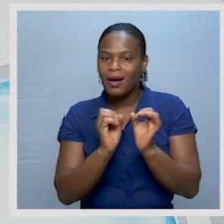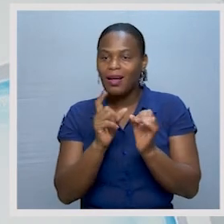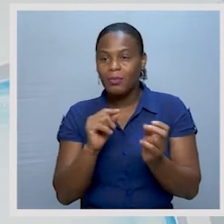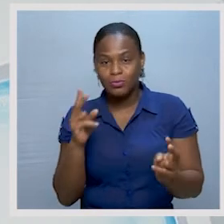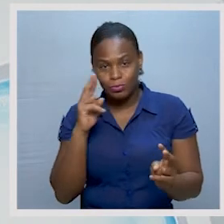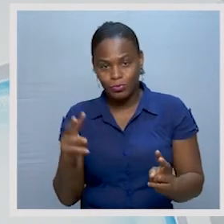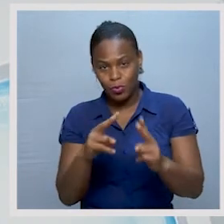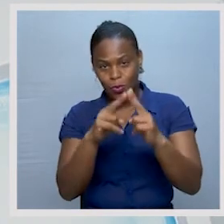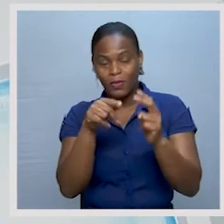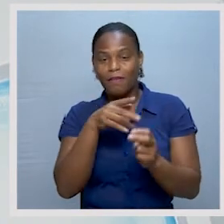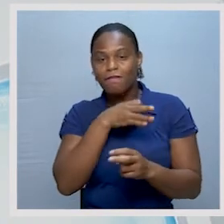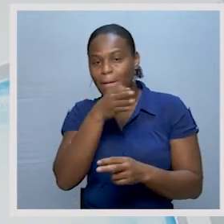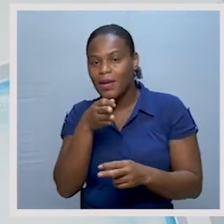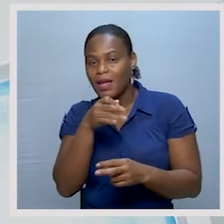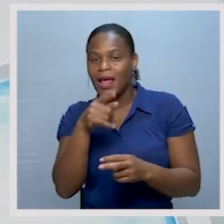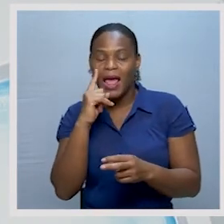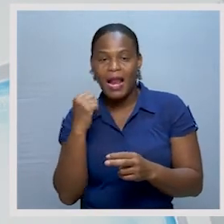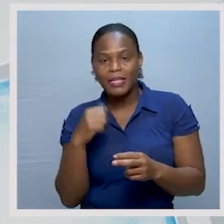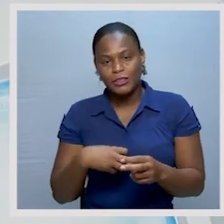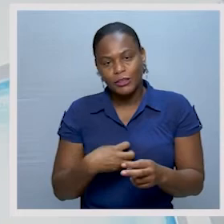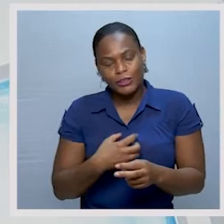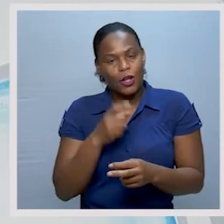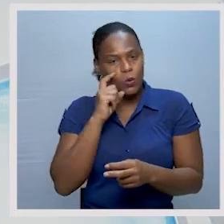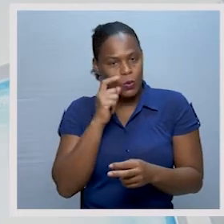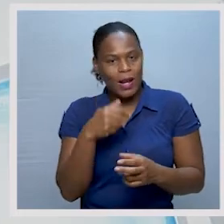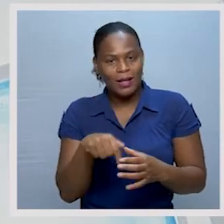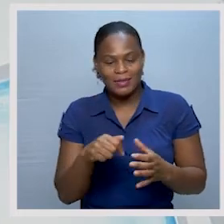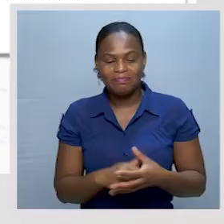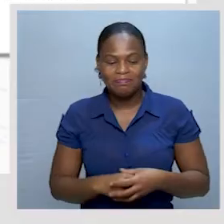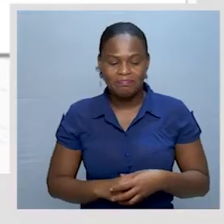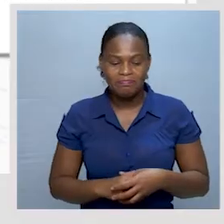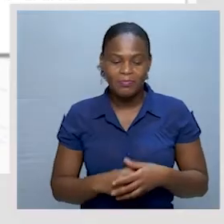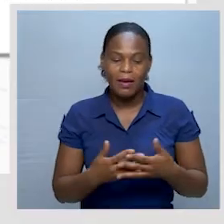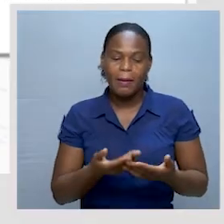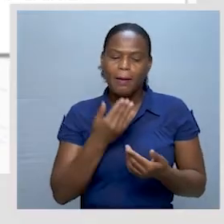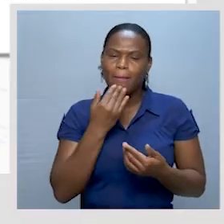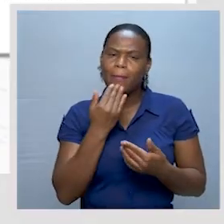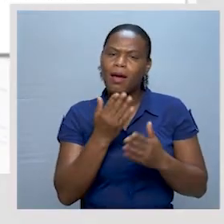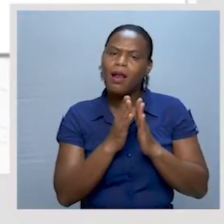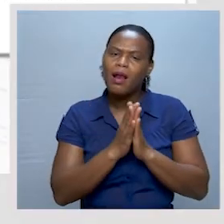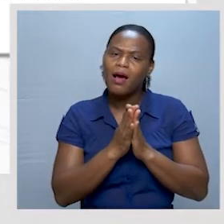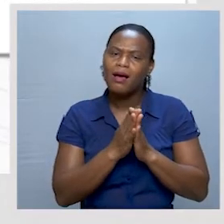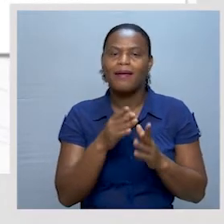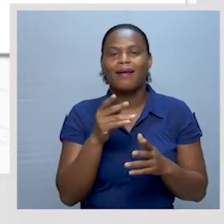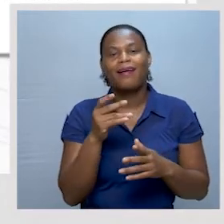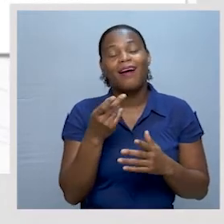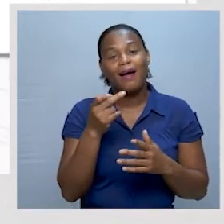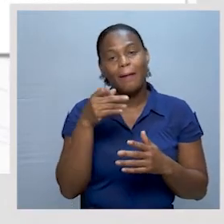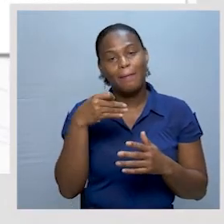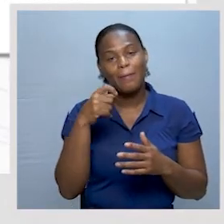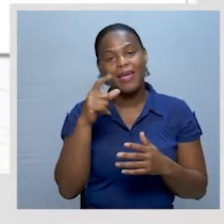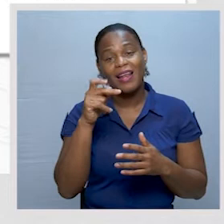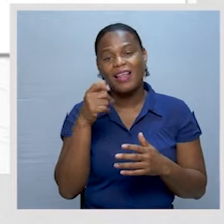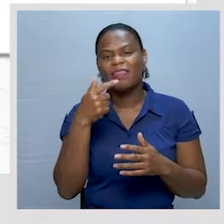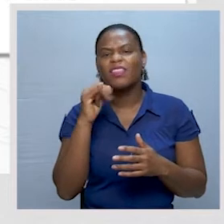Vai ao encontro dessa família, onde ela sente-se segura. Apelativa. Ao chegar no